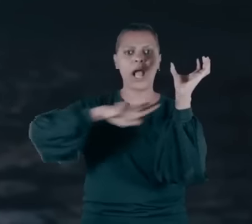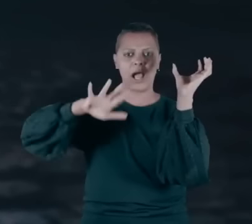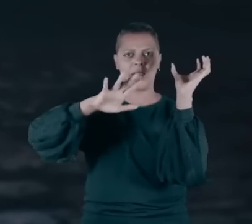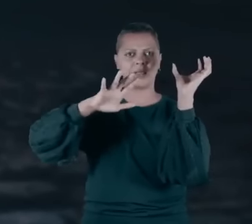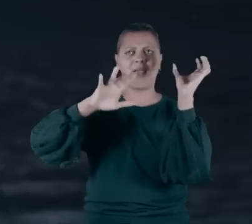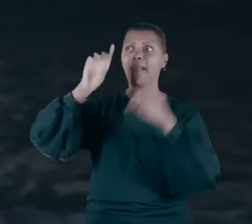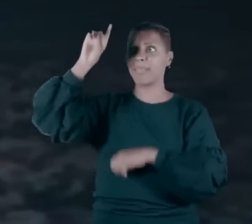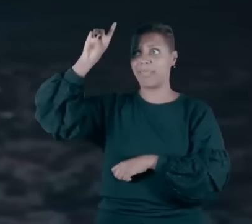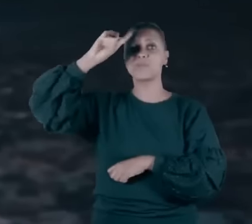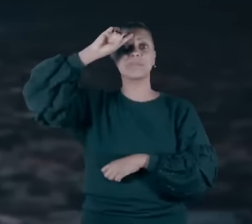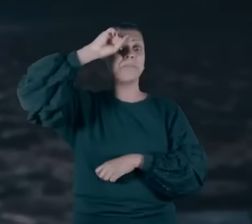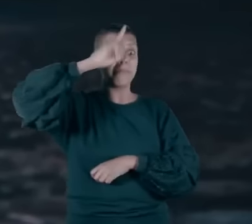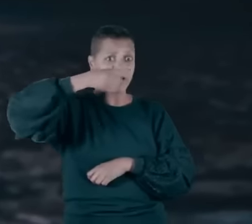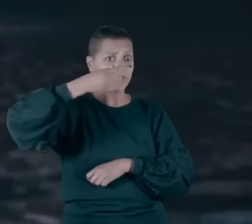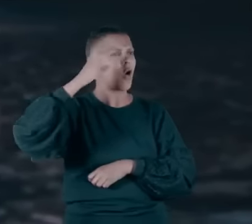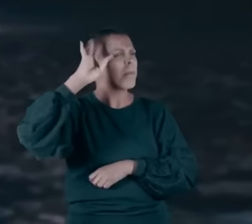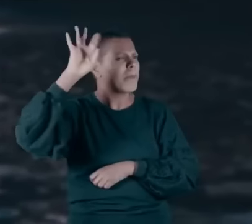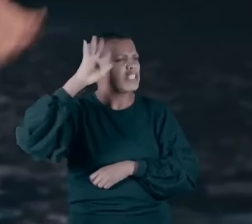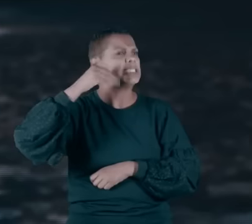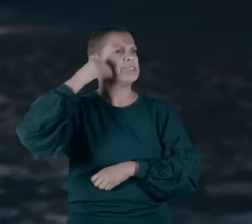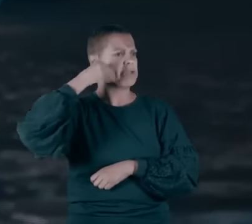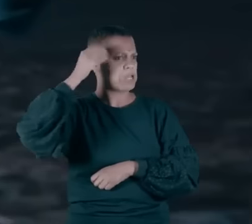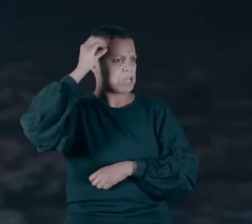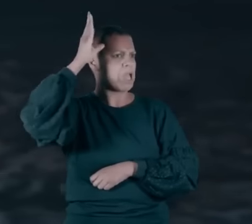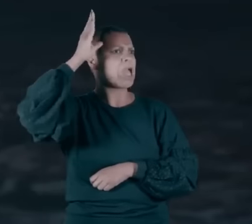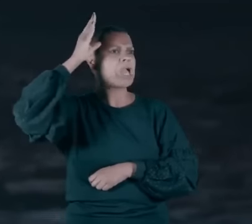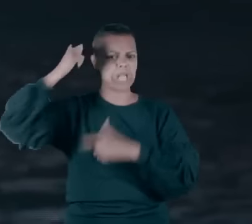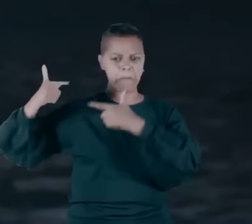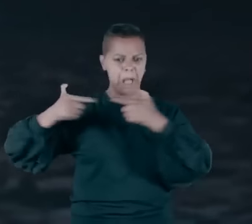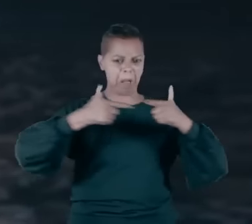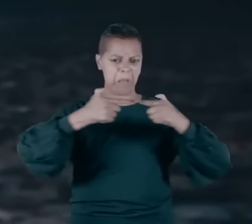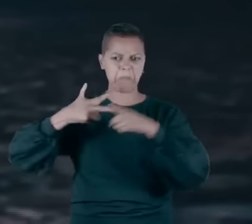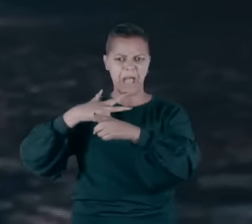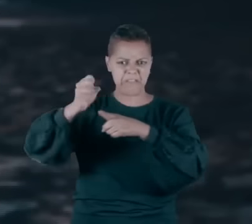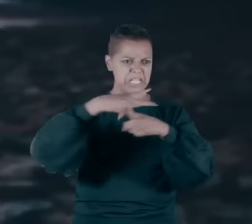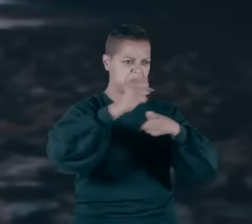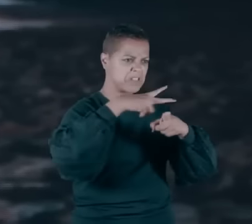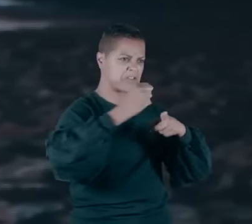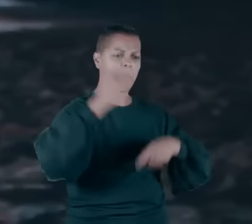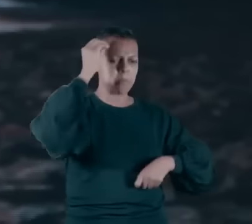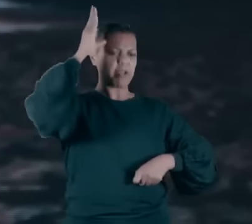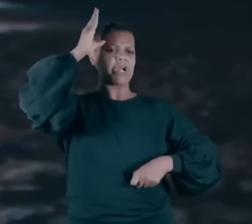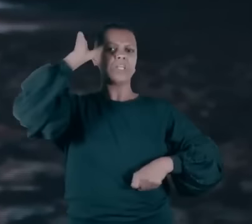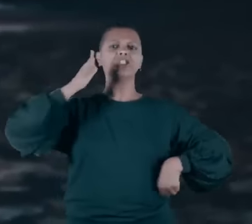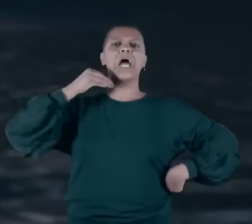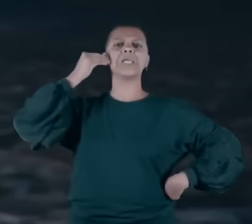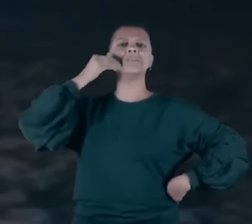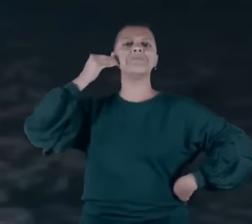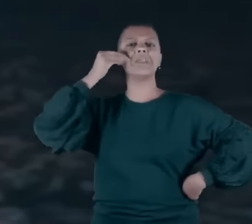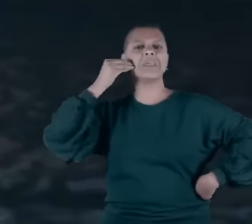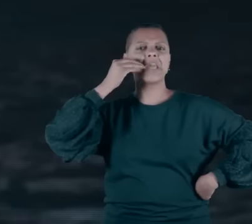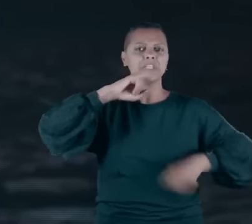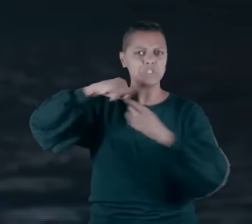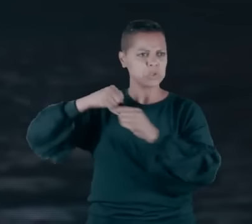Imaginem ele é um guerreiro uma pessoa que venceu muitas batalhas no braço com a intervenção de Deus